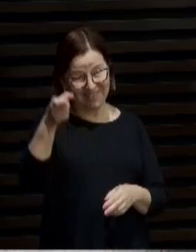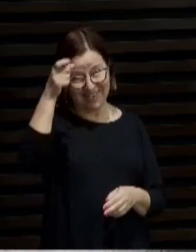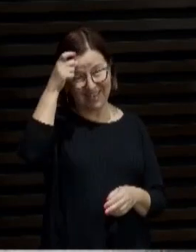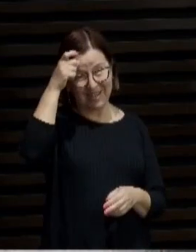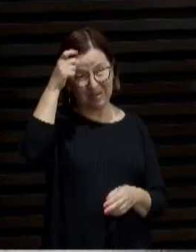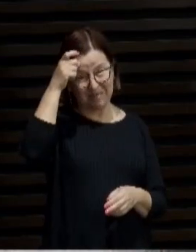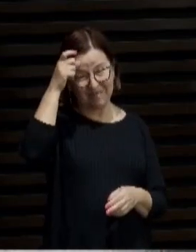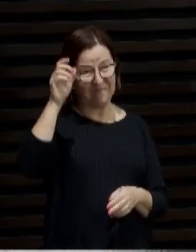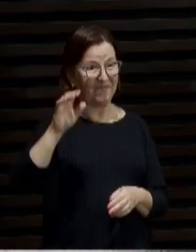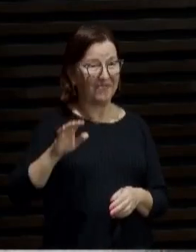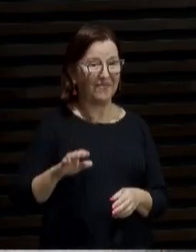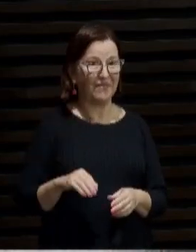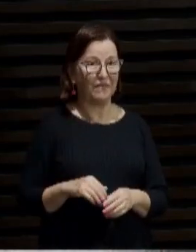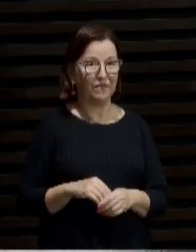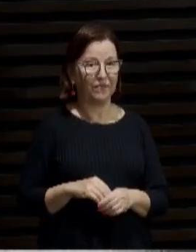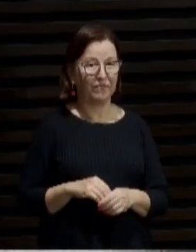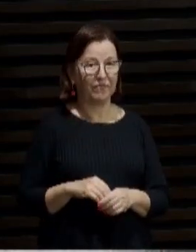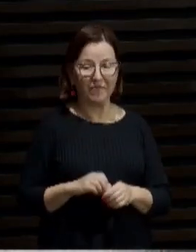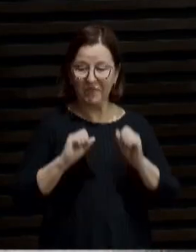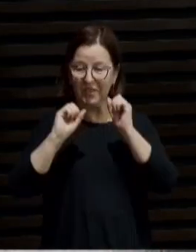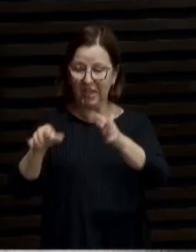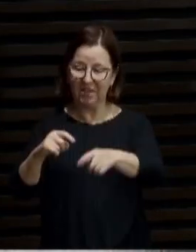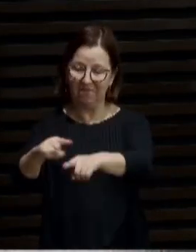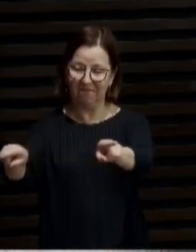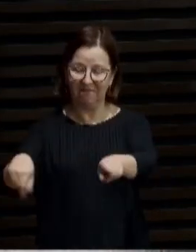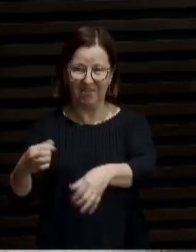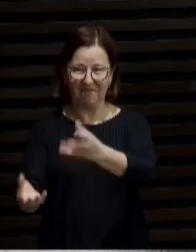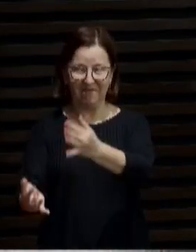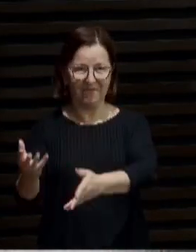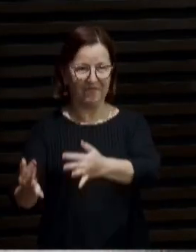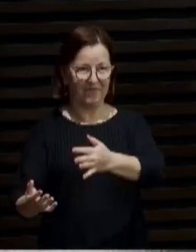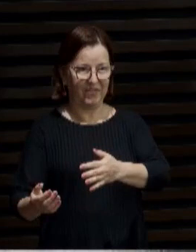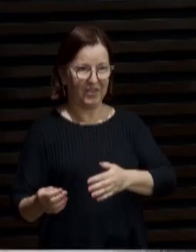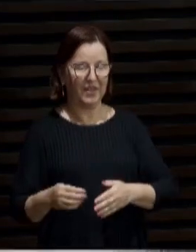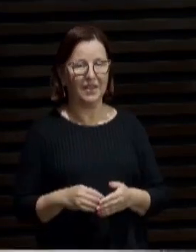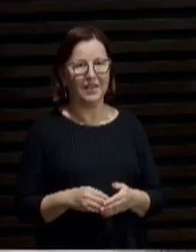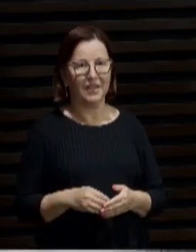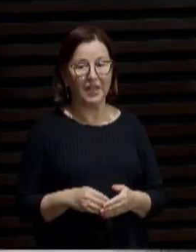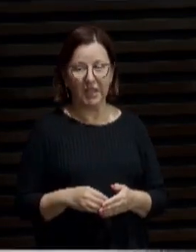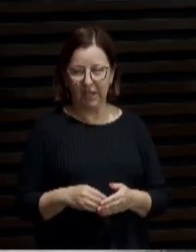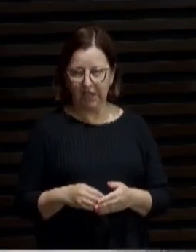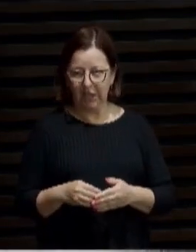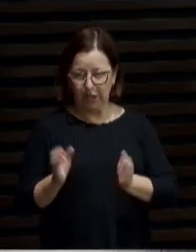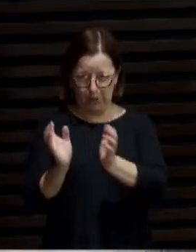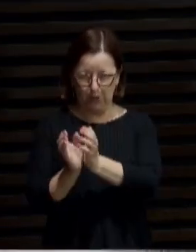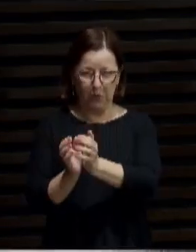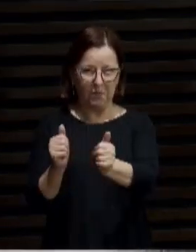pro lago de enxofre. E aquele restante do exército de Satanás, ele só faz